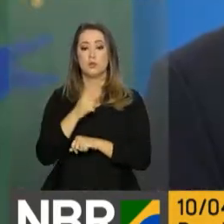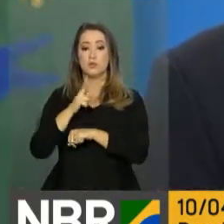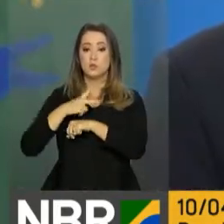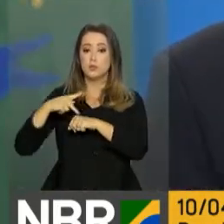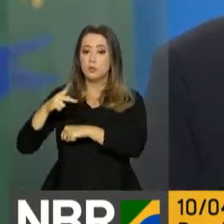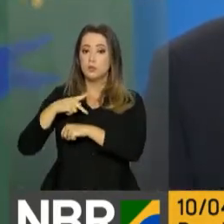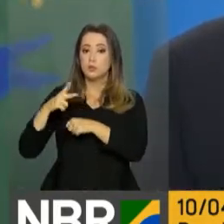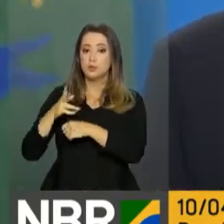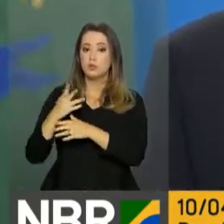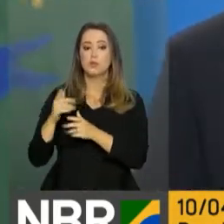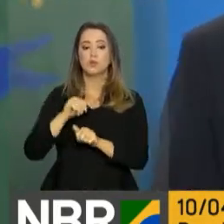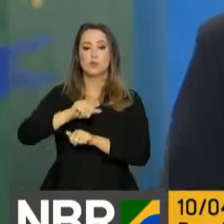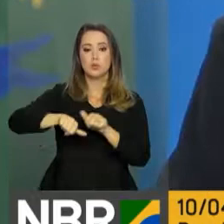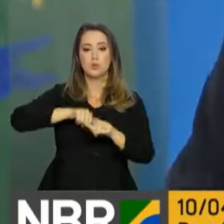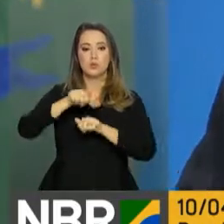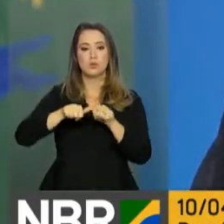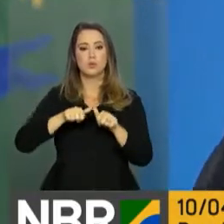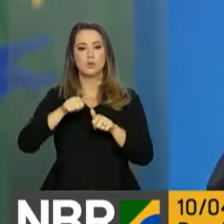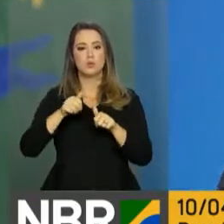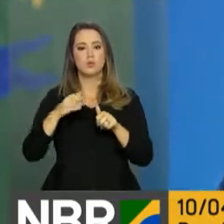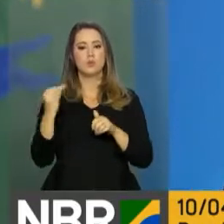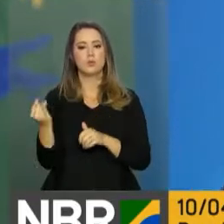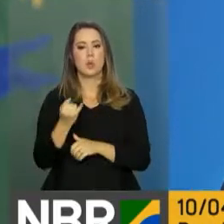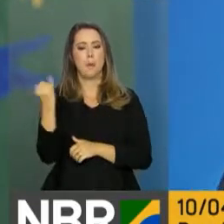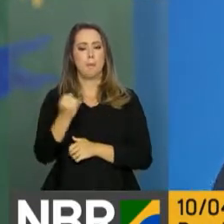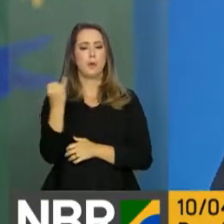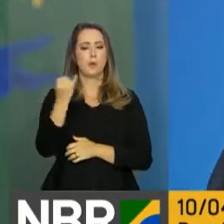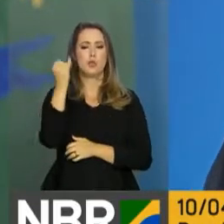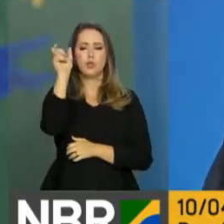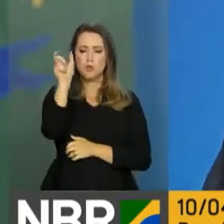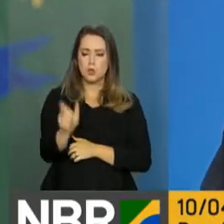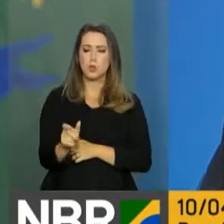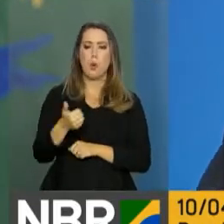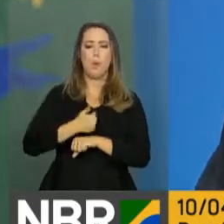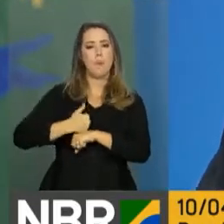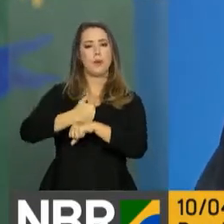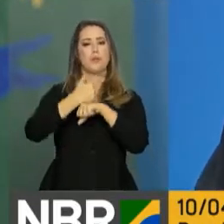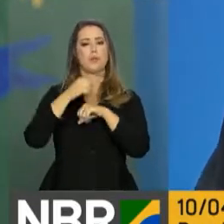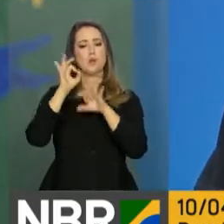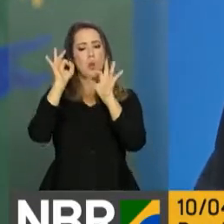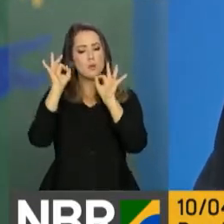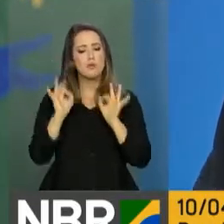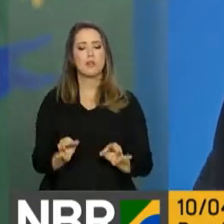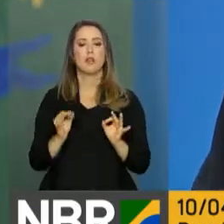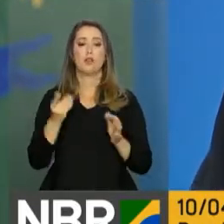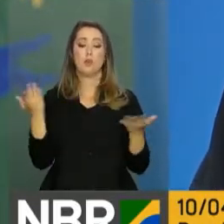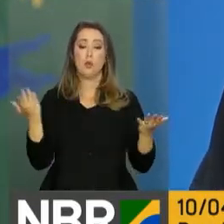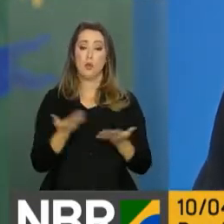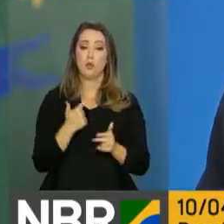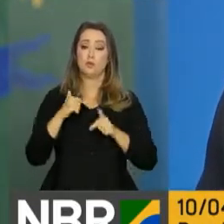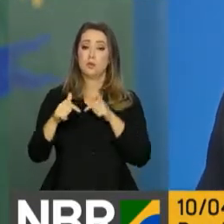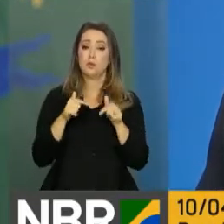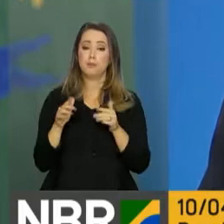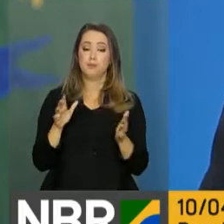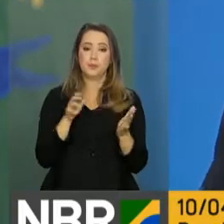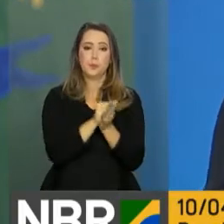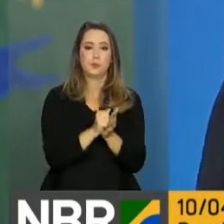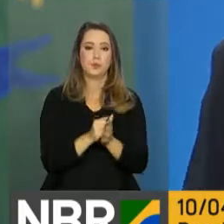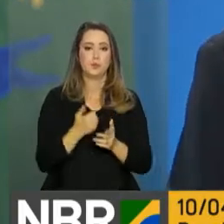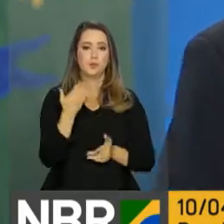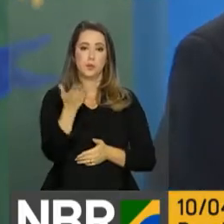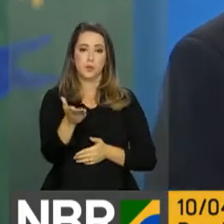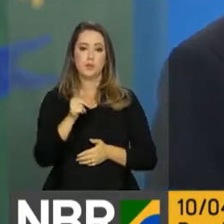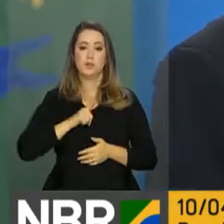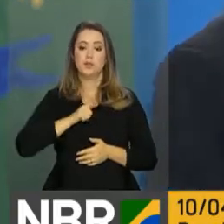país, o tornam sobejamente qualificado para a função que ora assume.